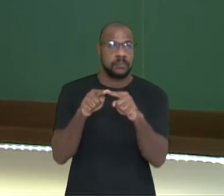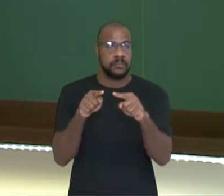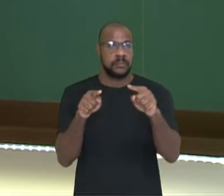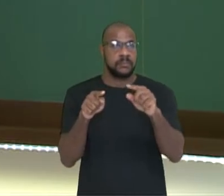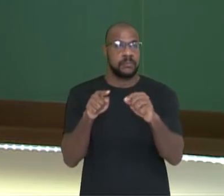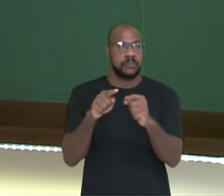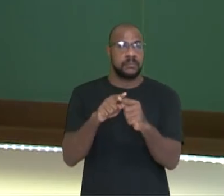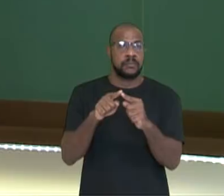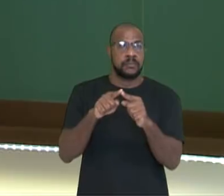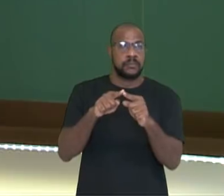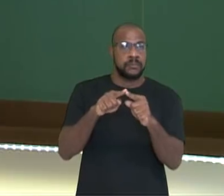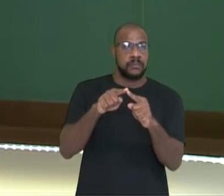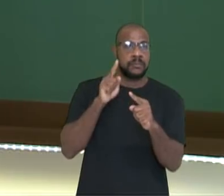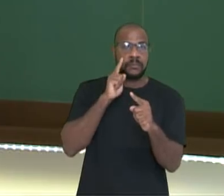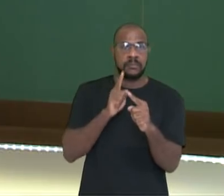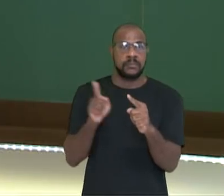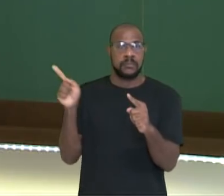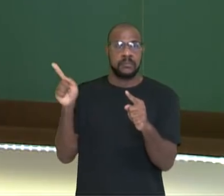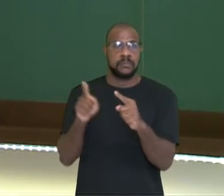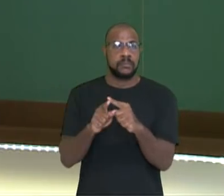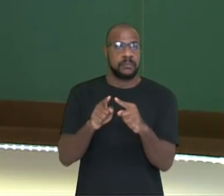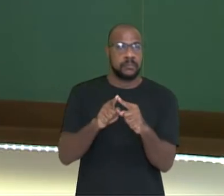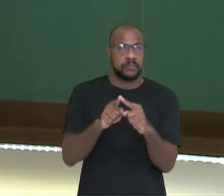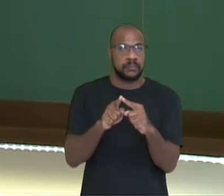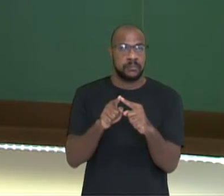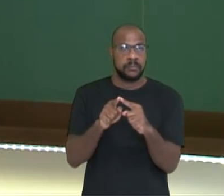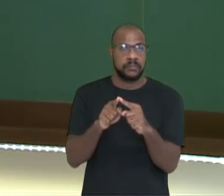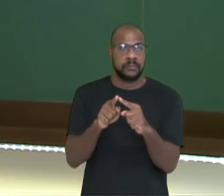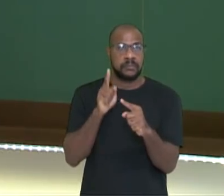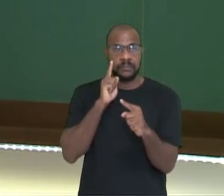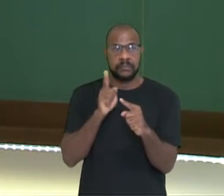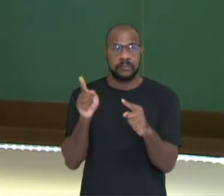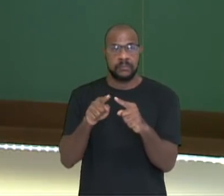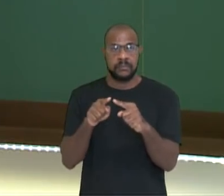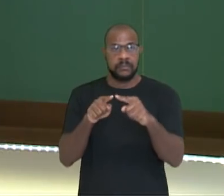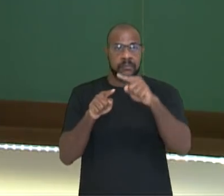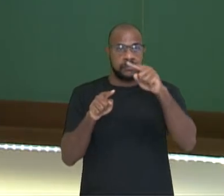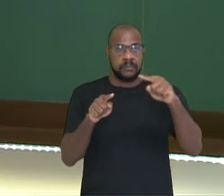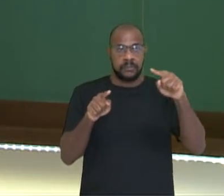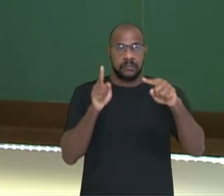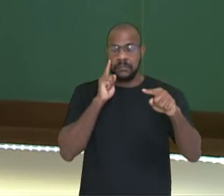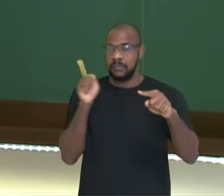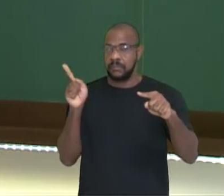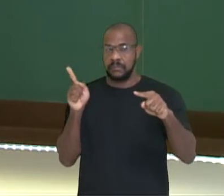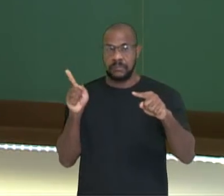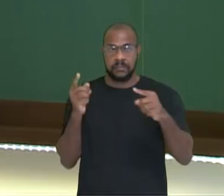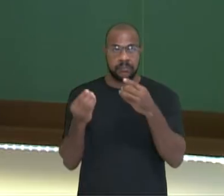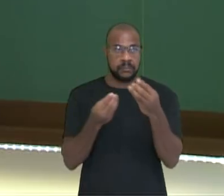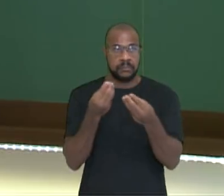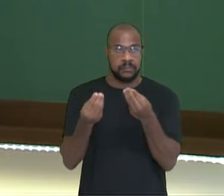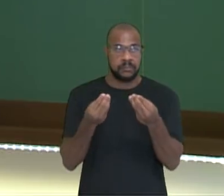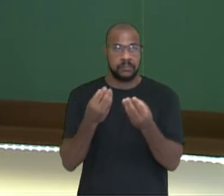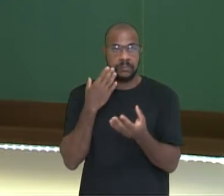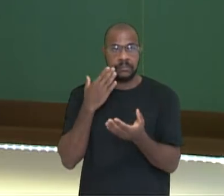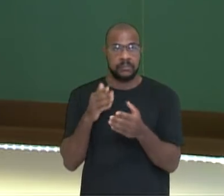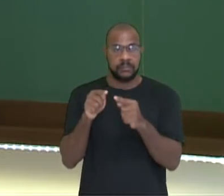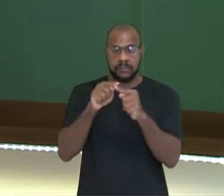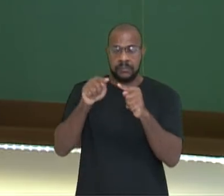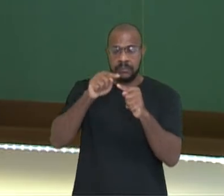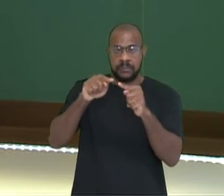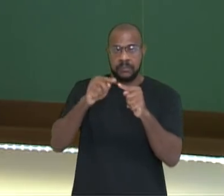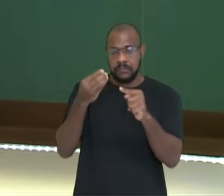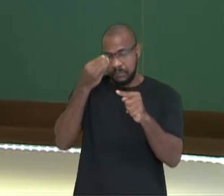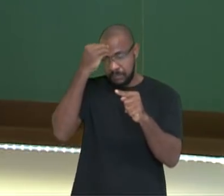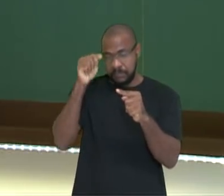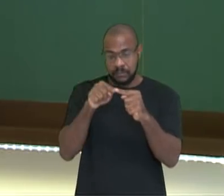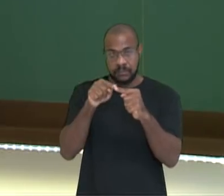alfa, ele vai estar indicado por pontos que estão sobre a circunferência trigonométrica também. Então, o ângulo central, você grava